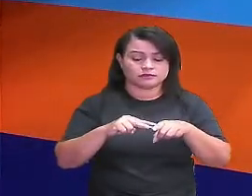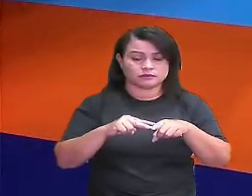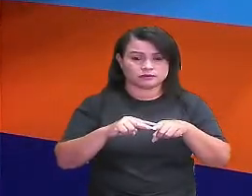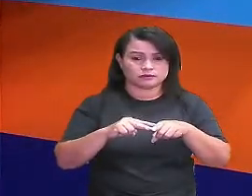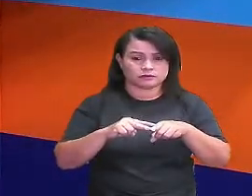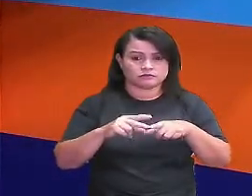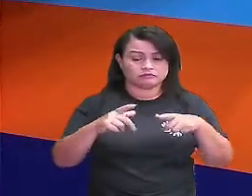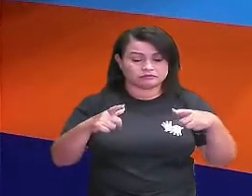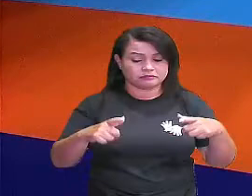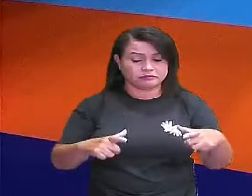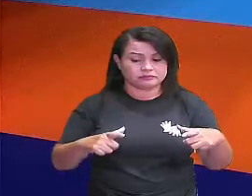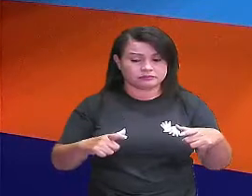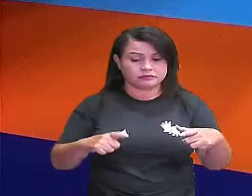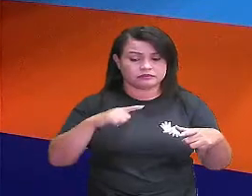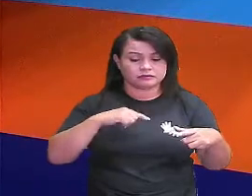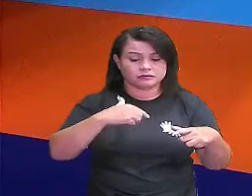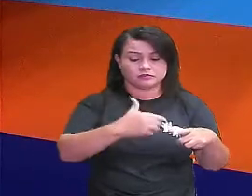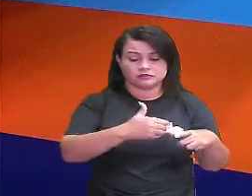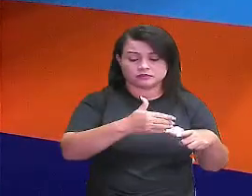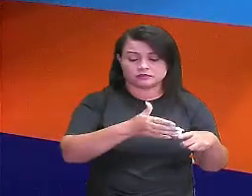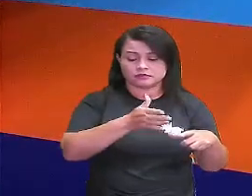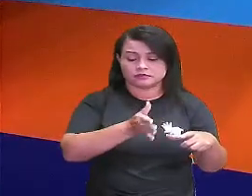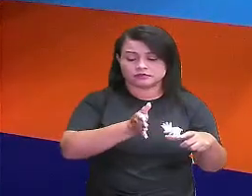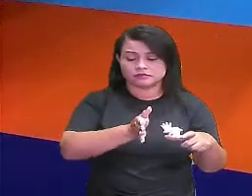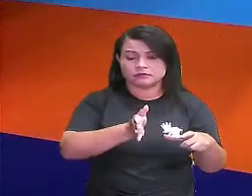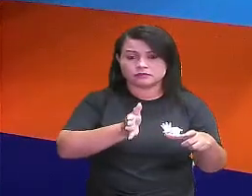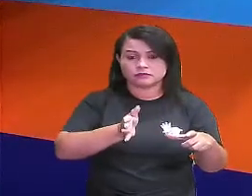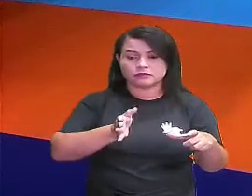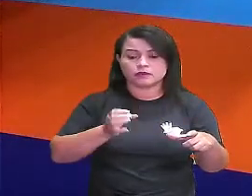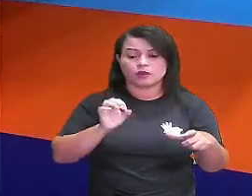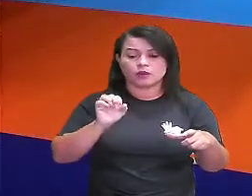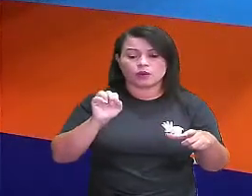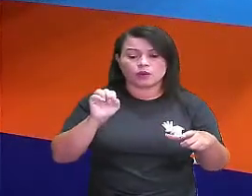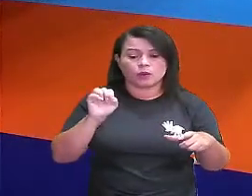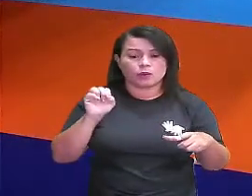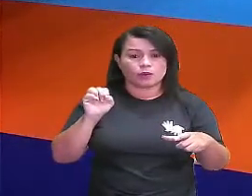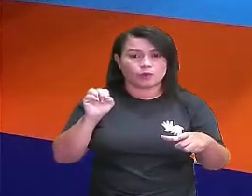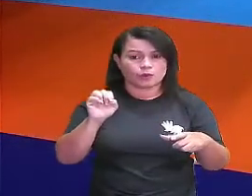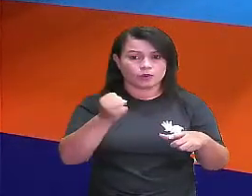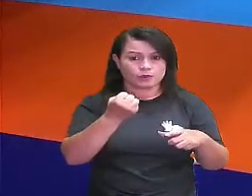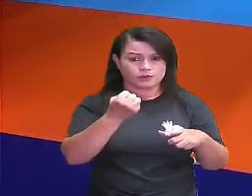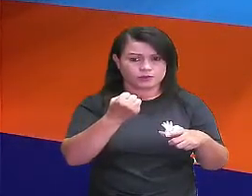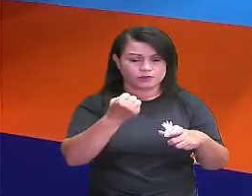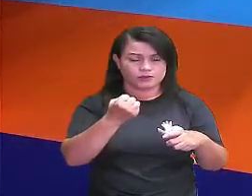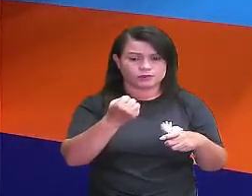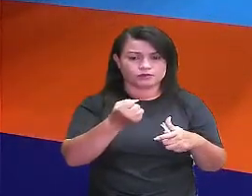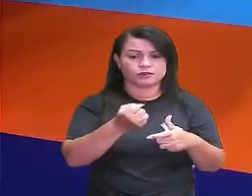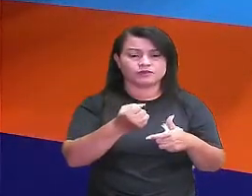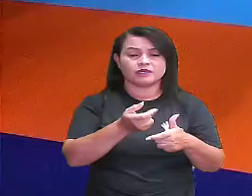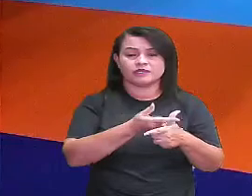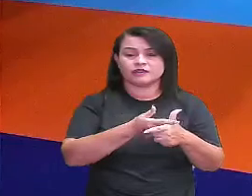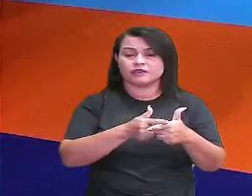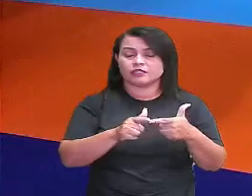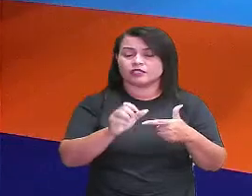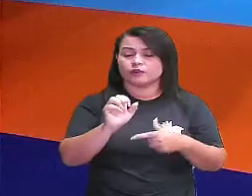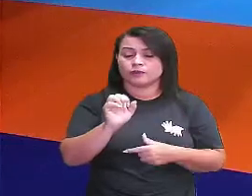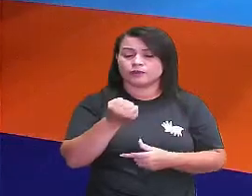ela foi dividida em 8 partes, tá? Peguei a pizza, fui lá com a faquinha e dividi em